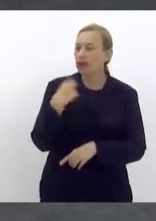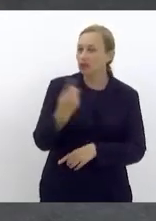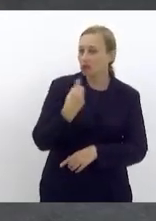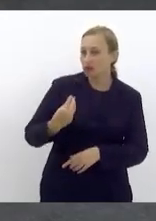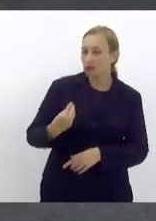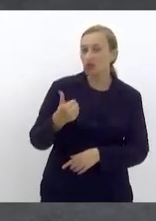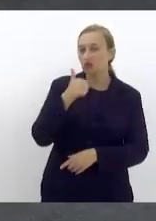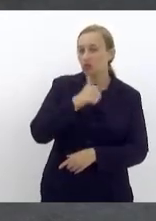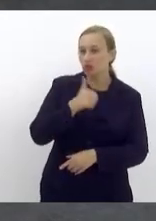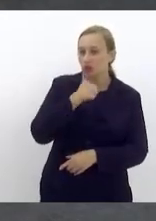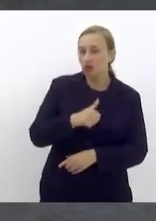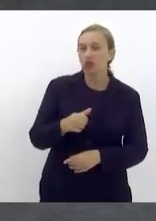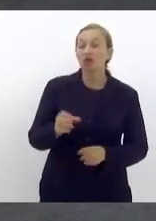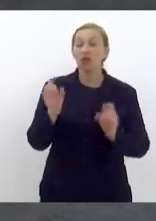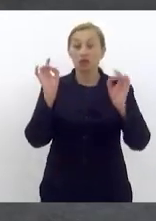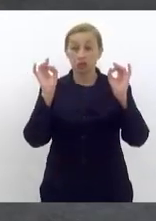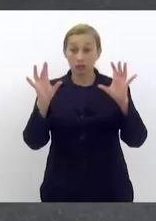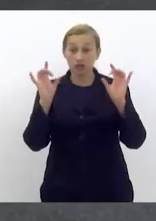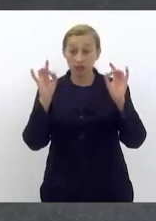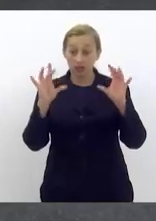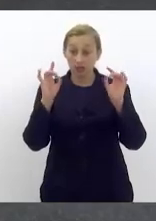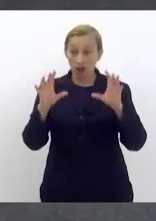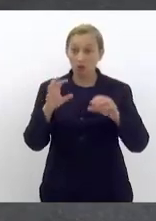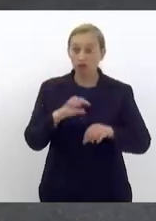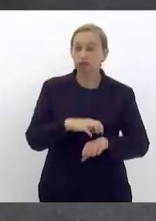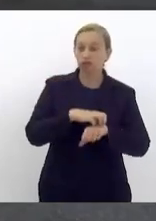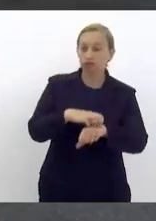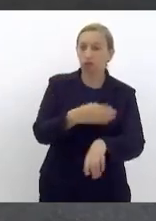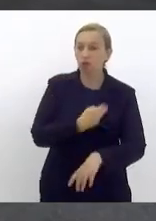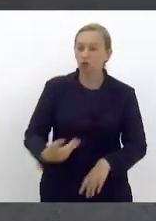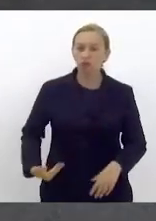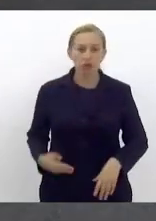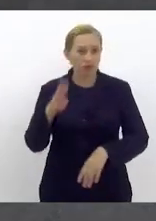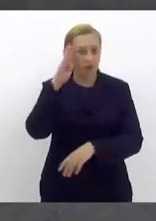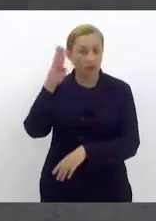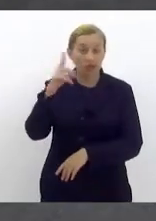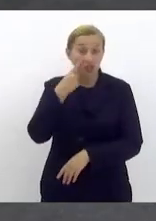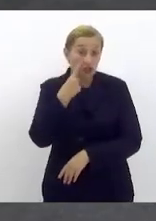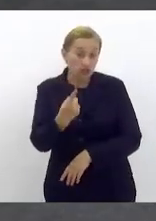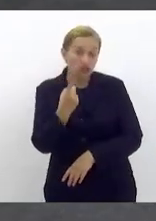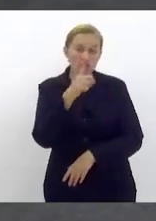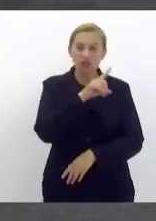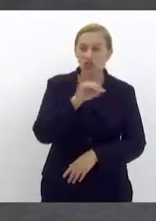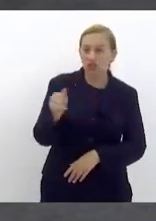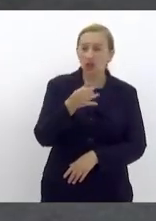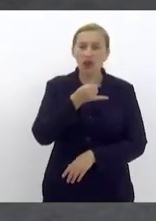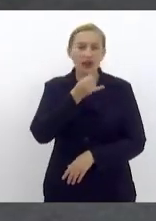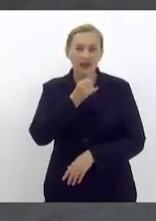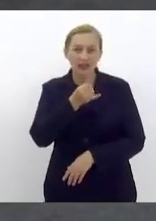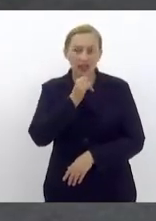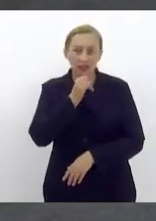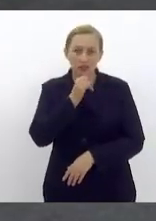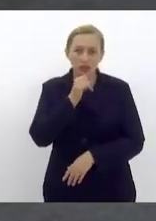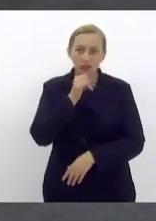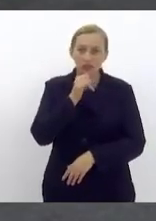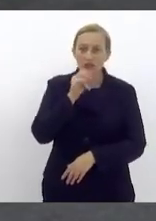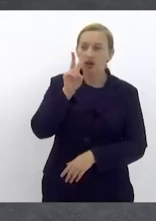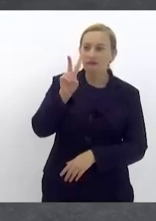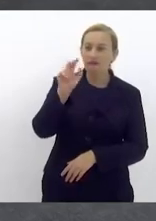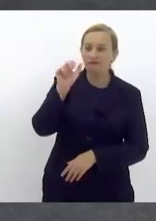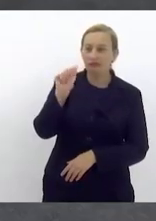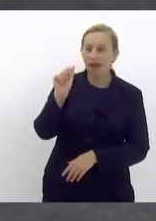especial no transporte público, é fundamental. A gente viu, nesses dias, por exemplo, os vagões